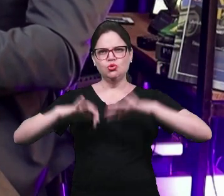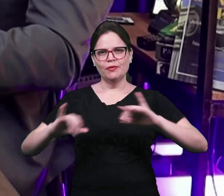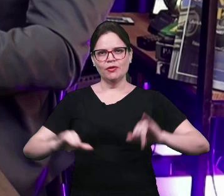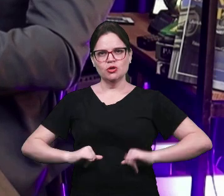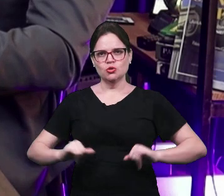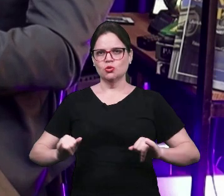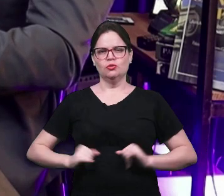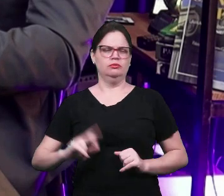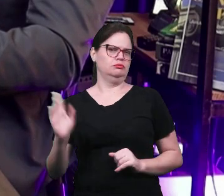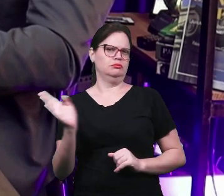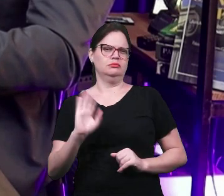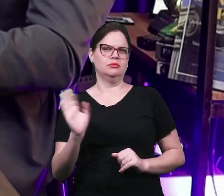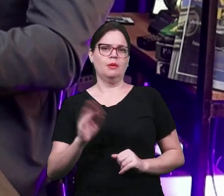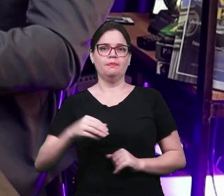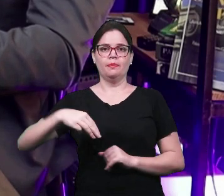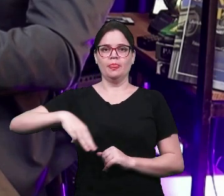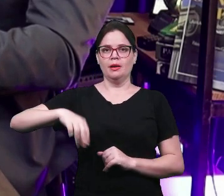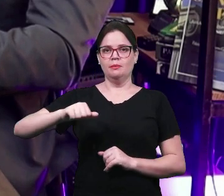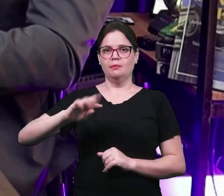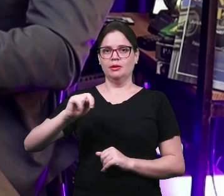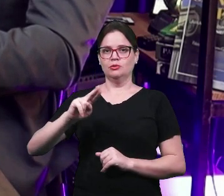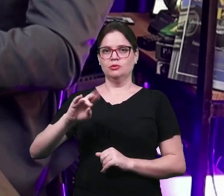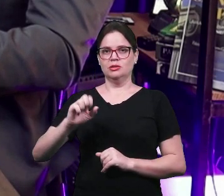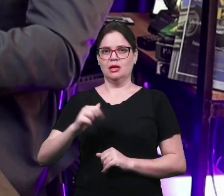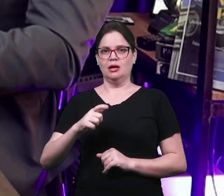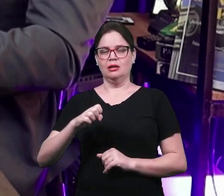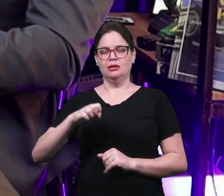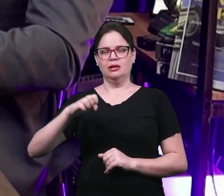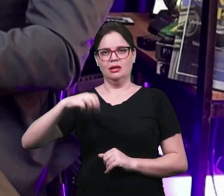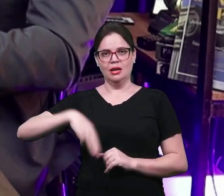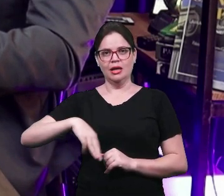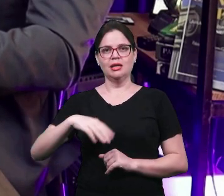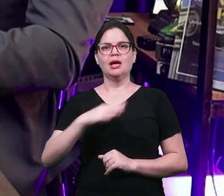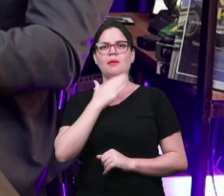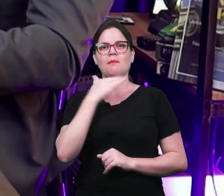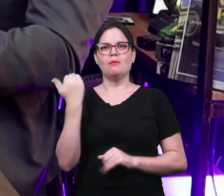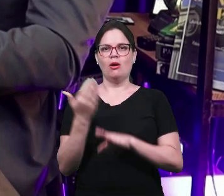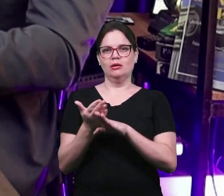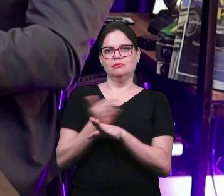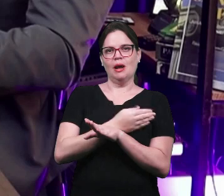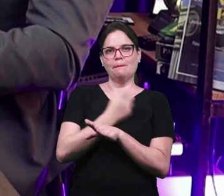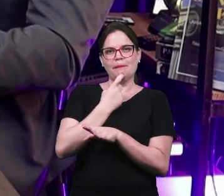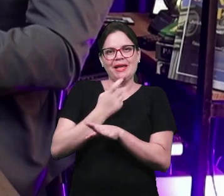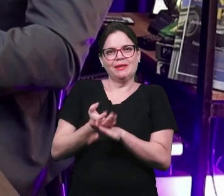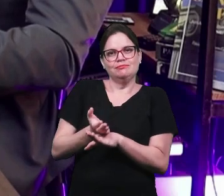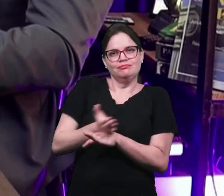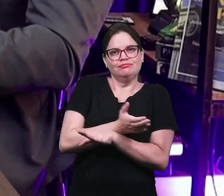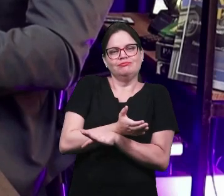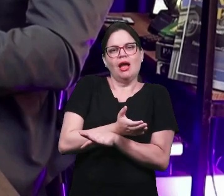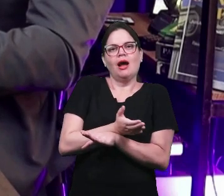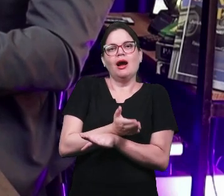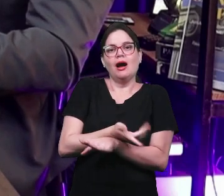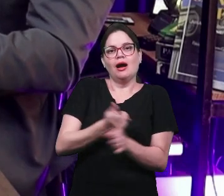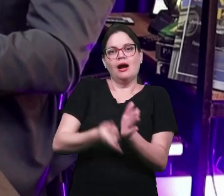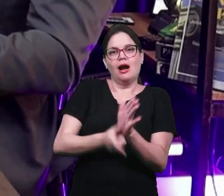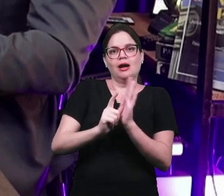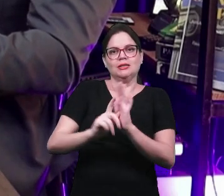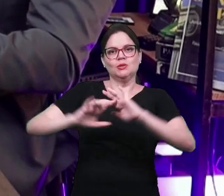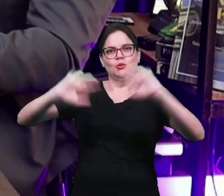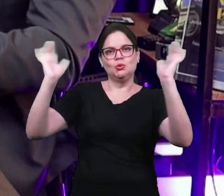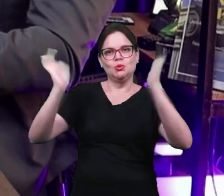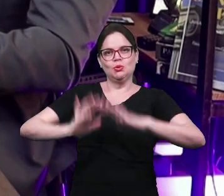morre no ano do dilúvio, talvez morre um pouco antes, né? Do propriamente o dilúvio acontecer, mas a geração